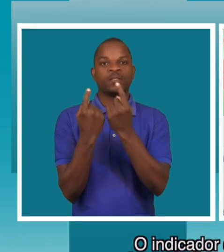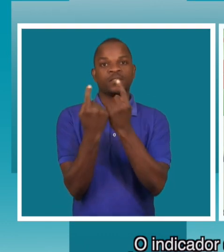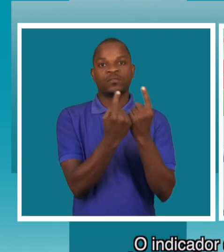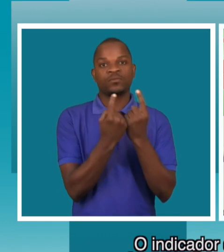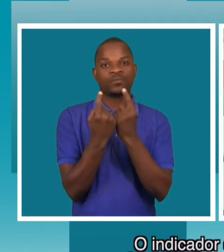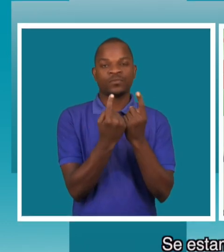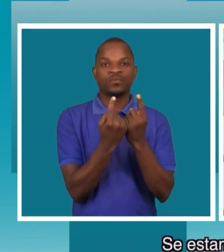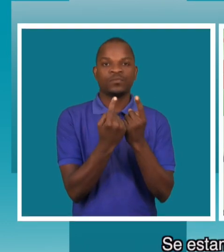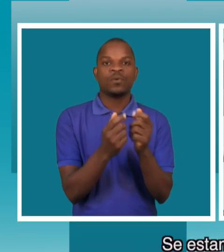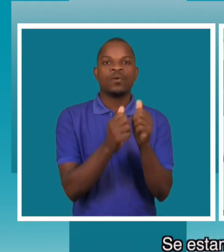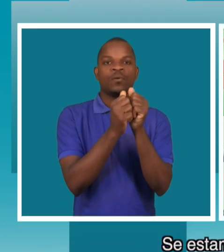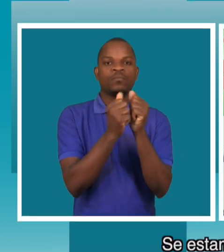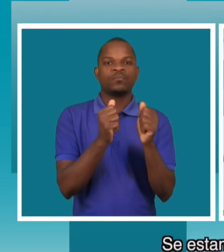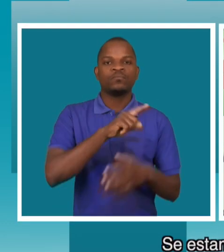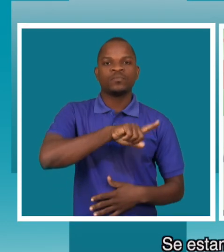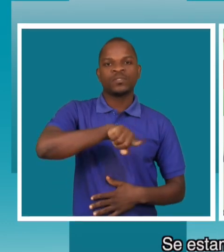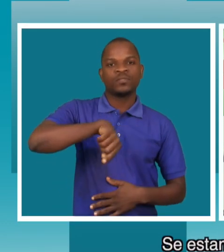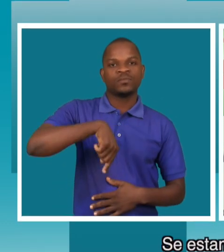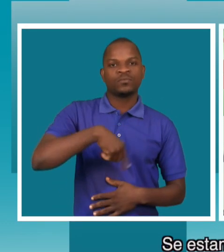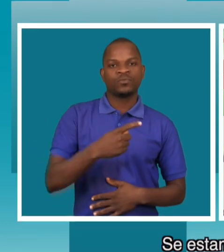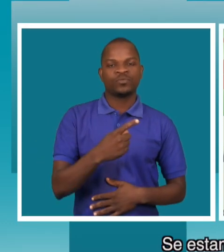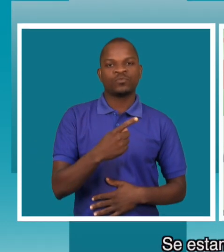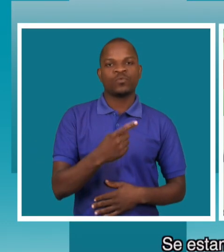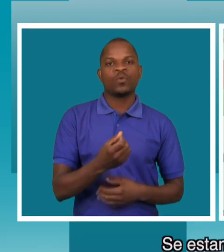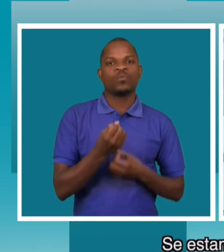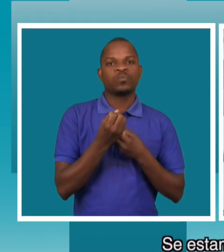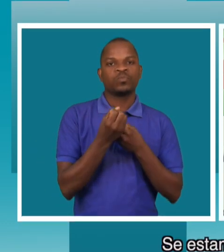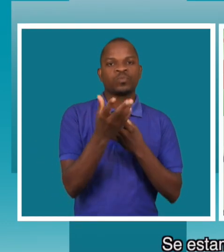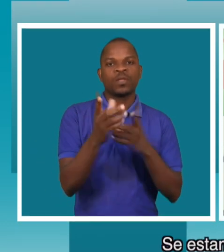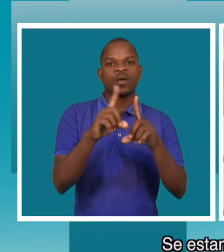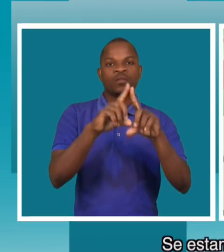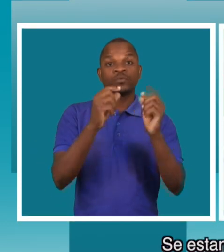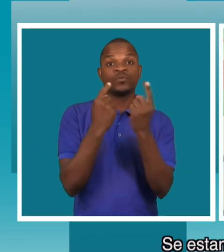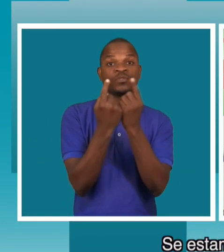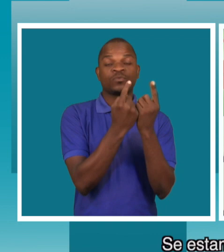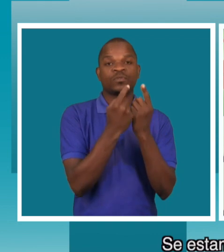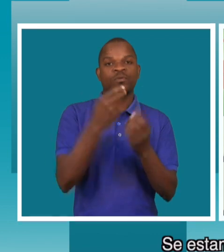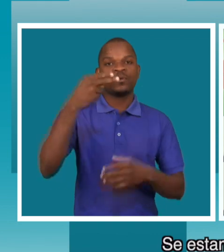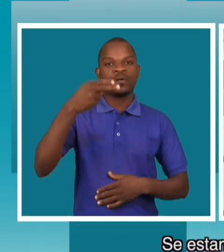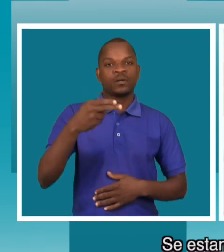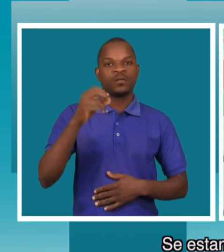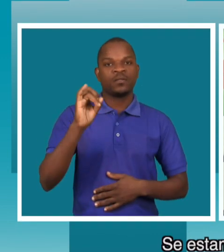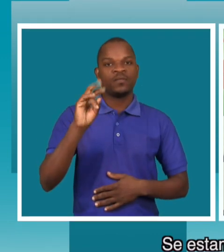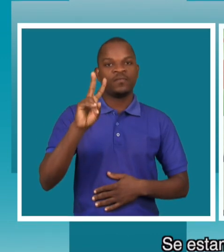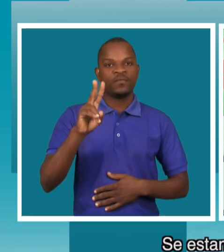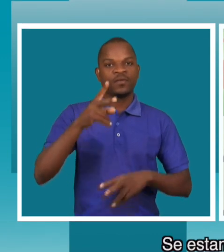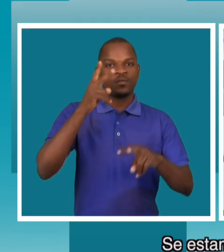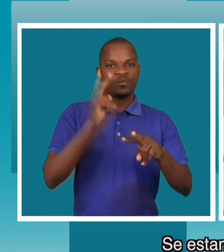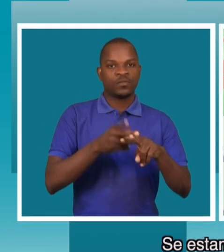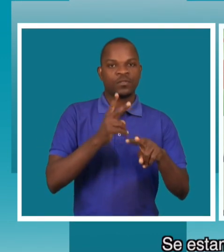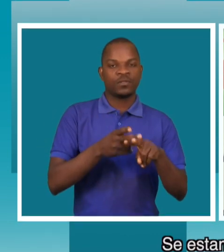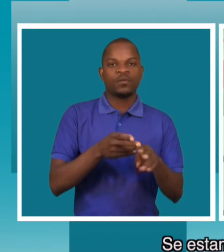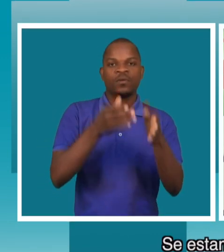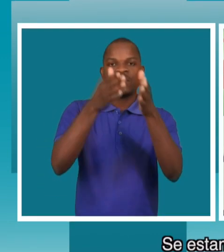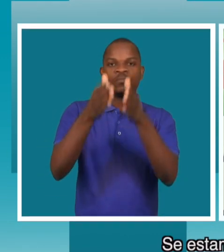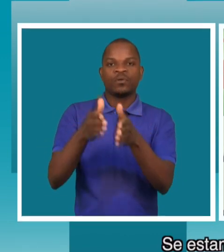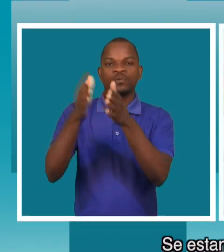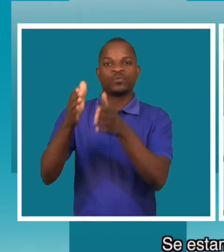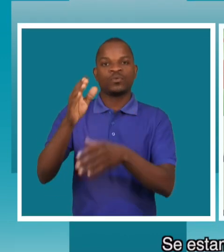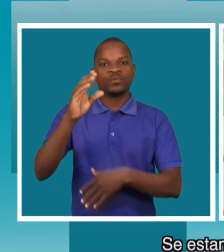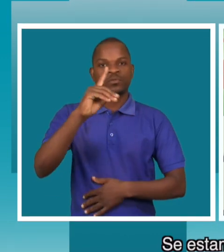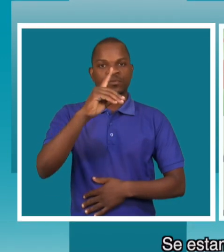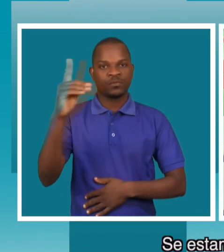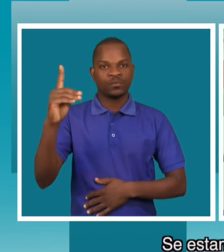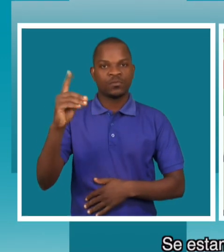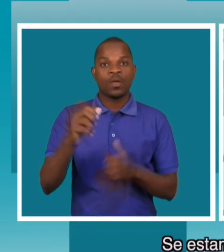situação. Então, se nós estamos a falar da situação do HIV-Sida em pessoas com